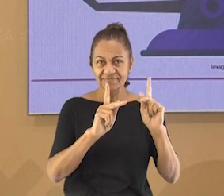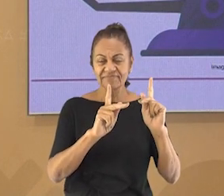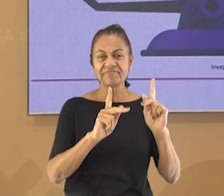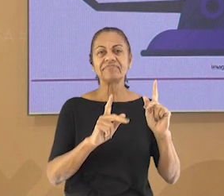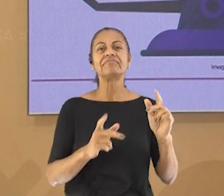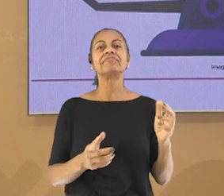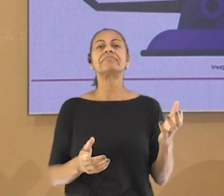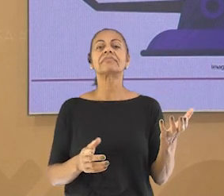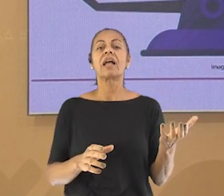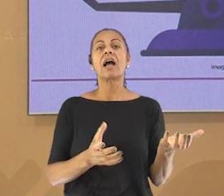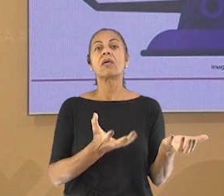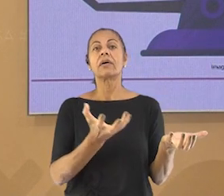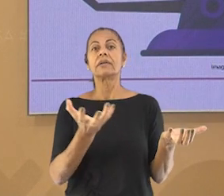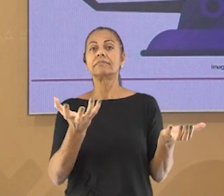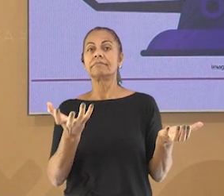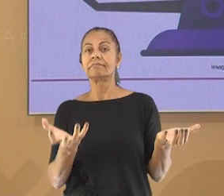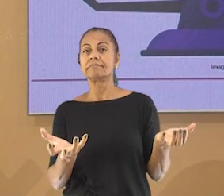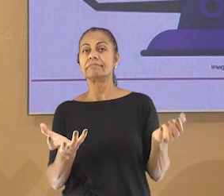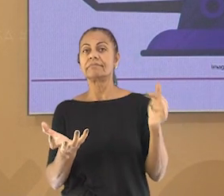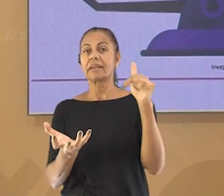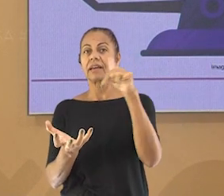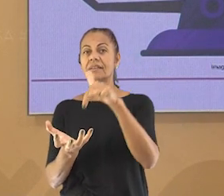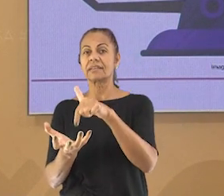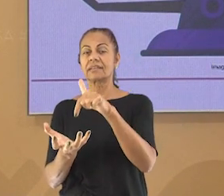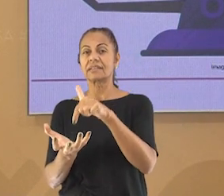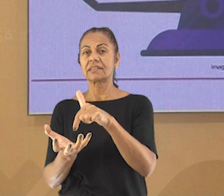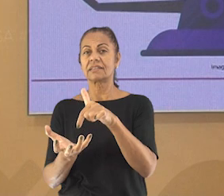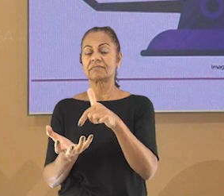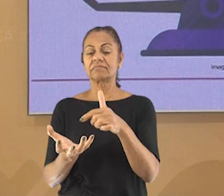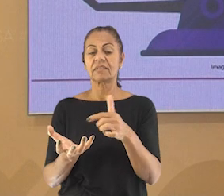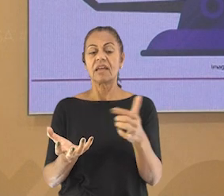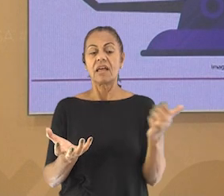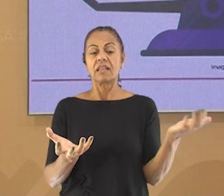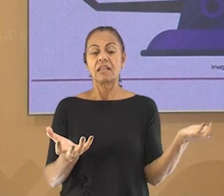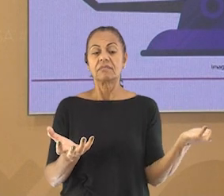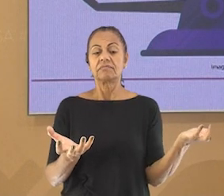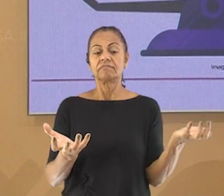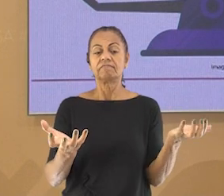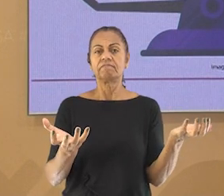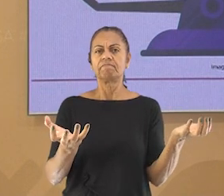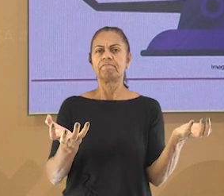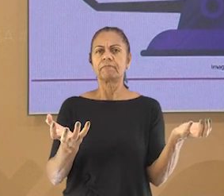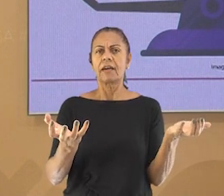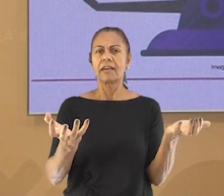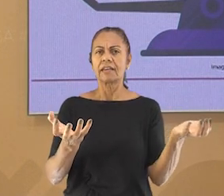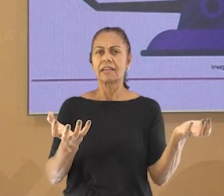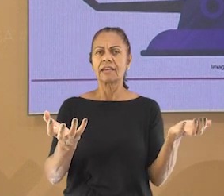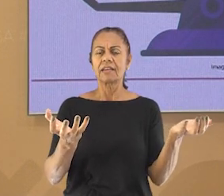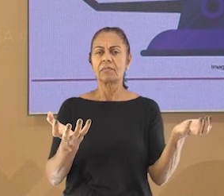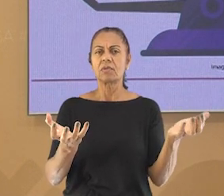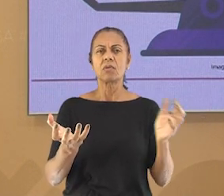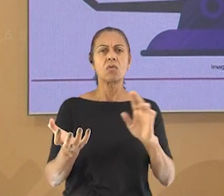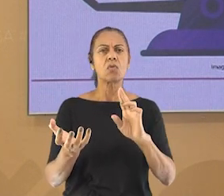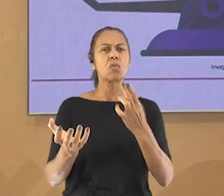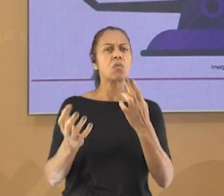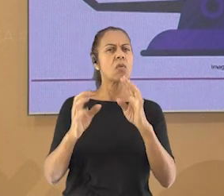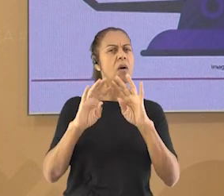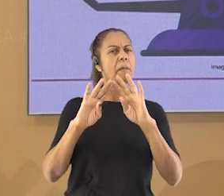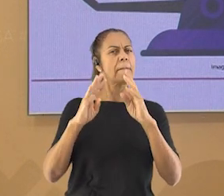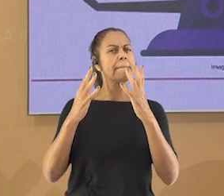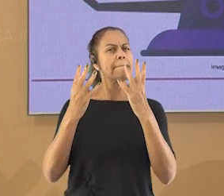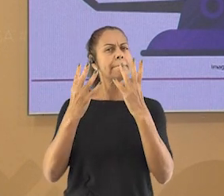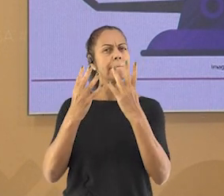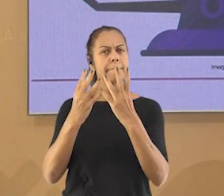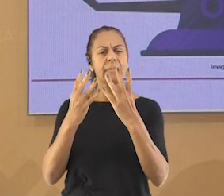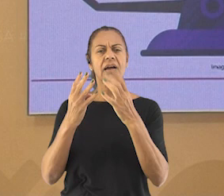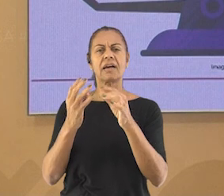Tudo bem até aqui? Agora, como a balança se encontra em equilíbrio, qual é a massa que devemos ter